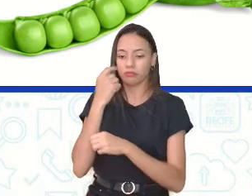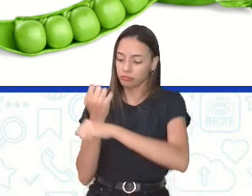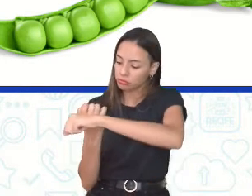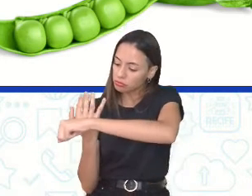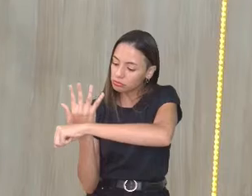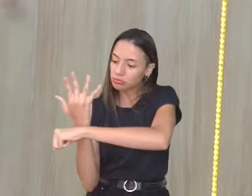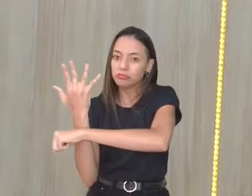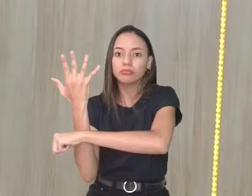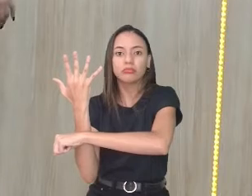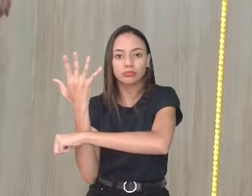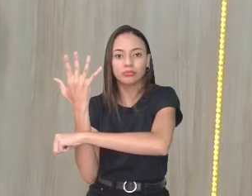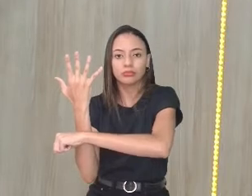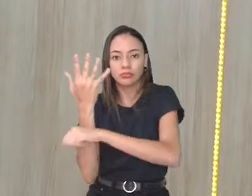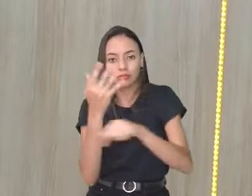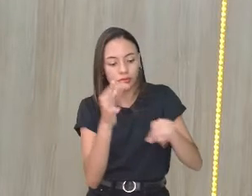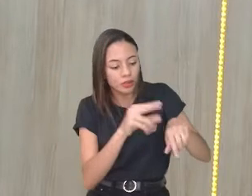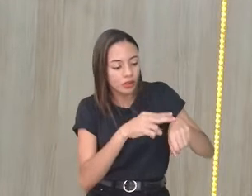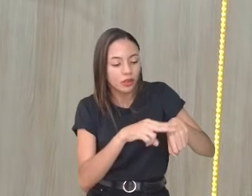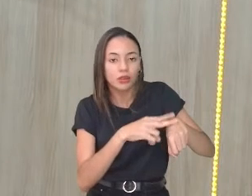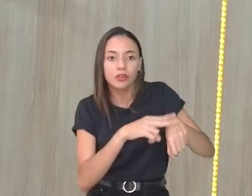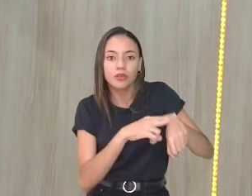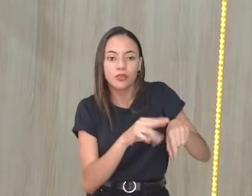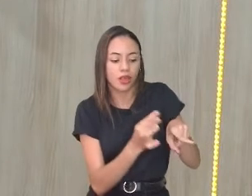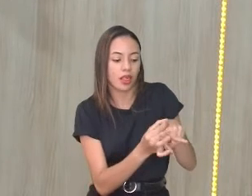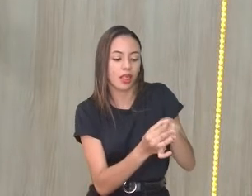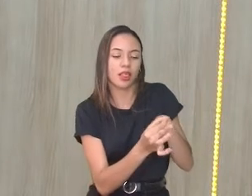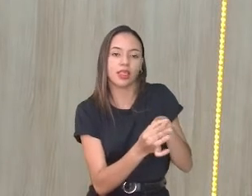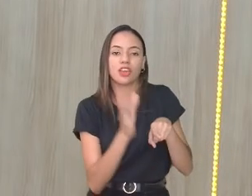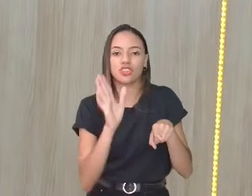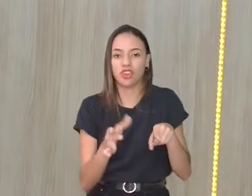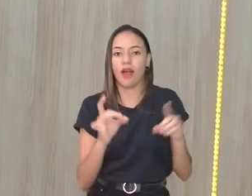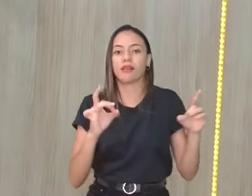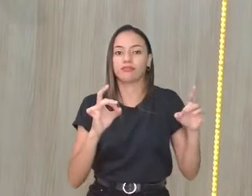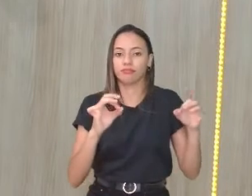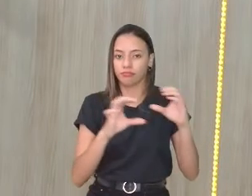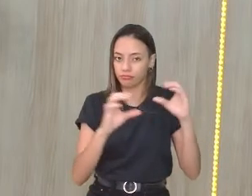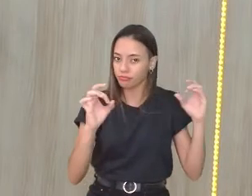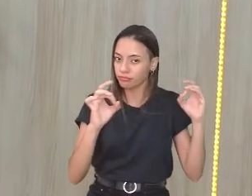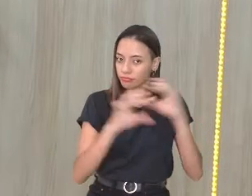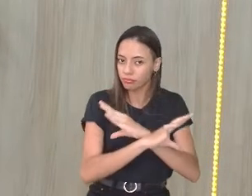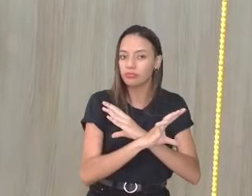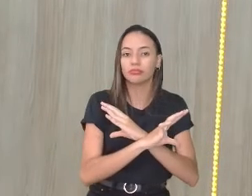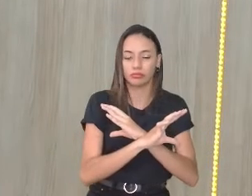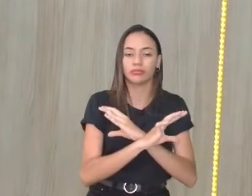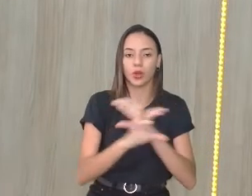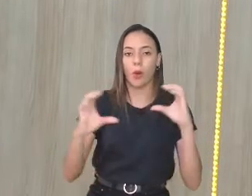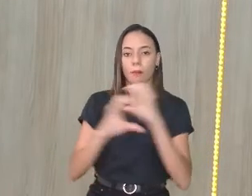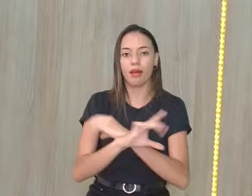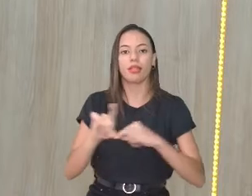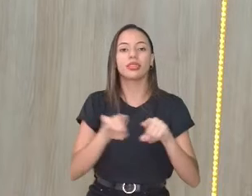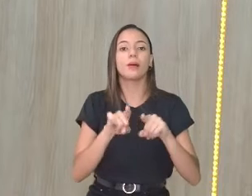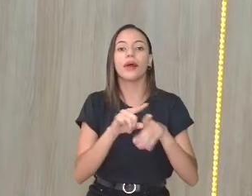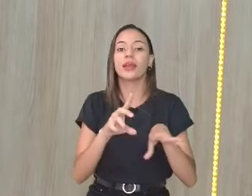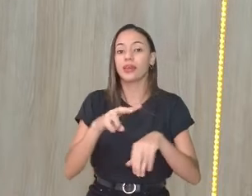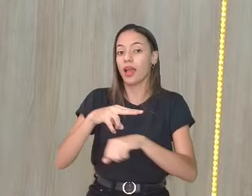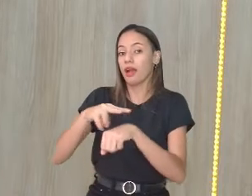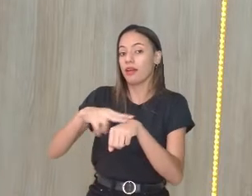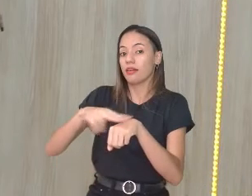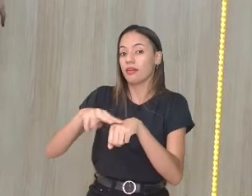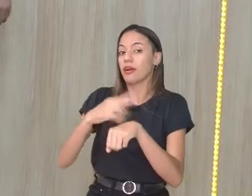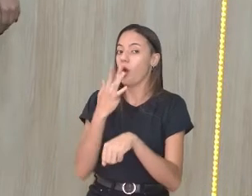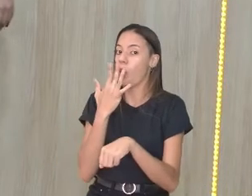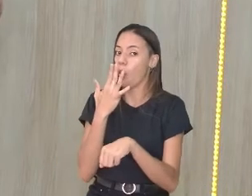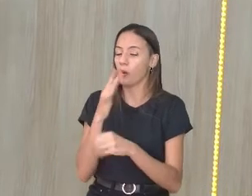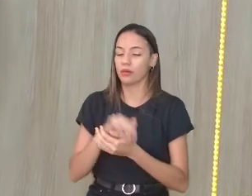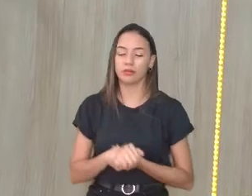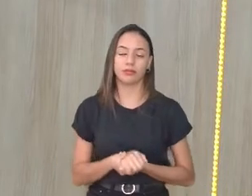beleza. Teve aí, né, a sua ervilha formada e as suas sementes verdes, né? E aí